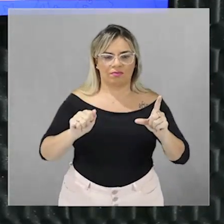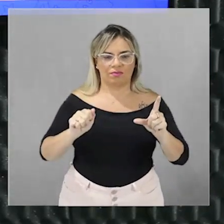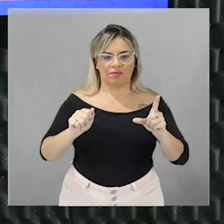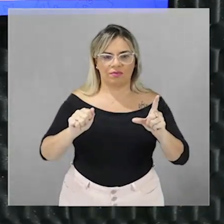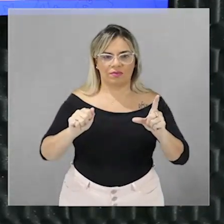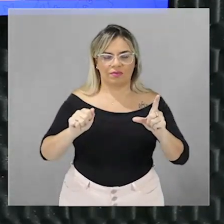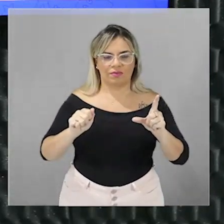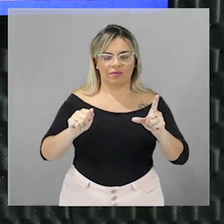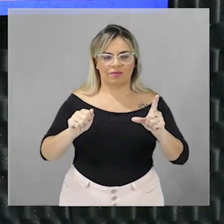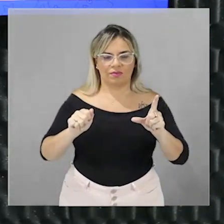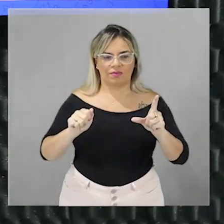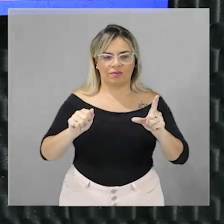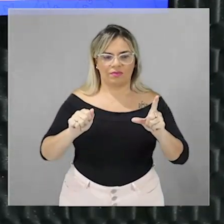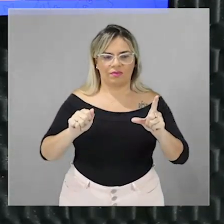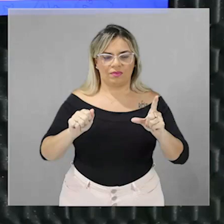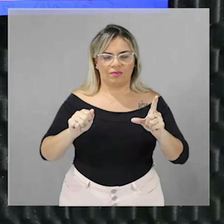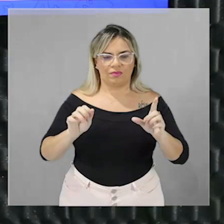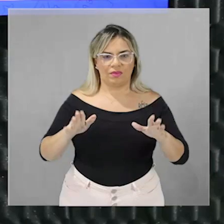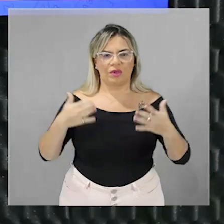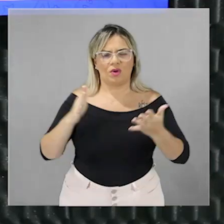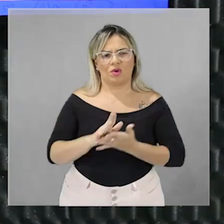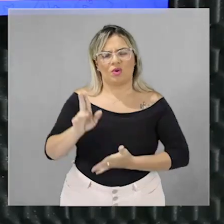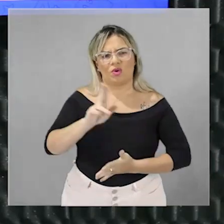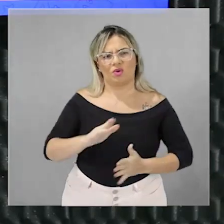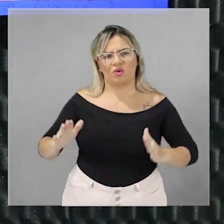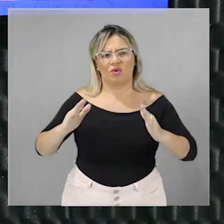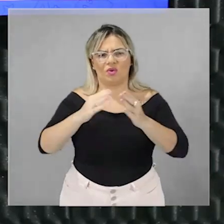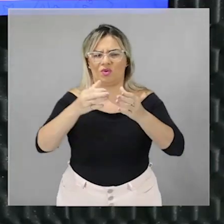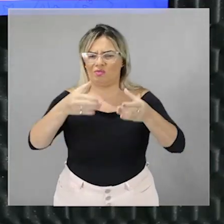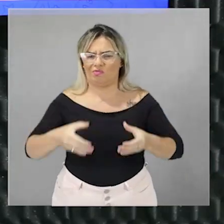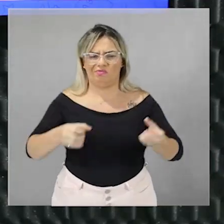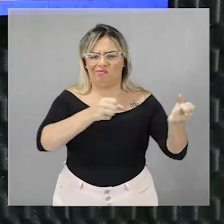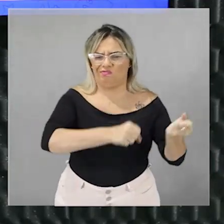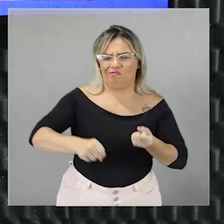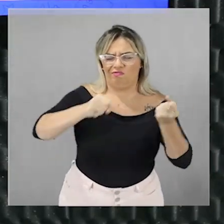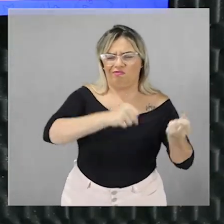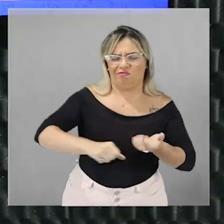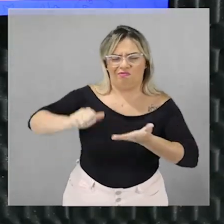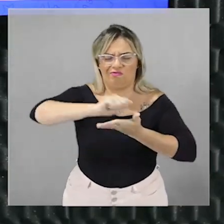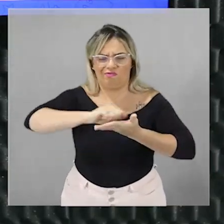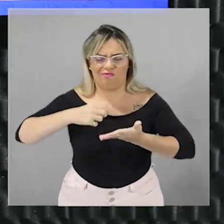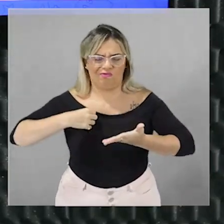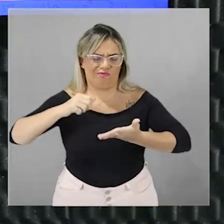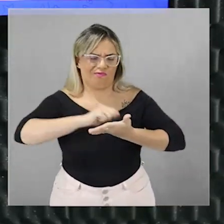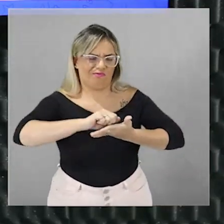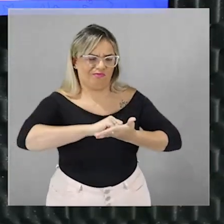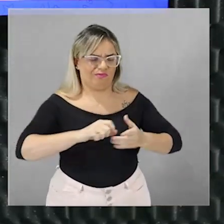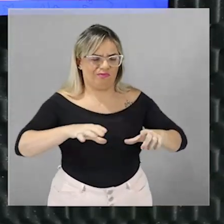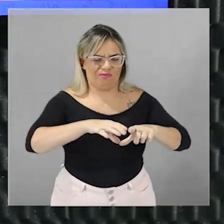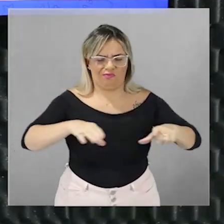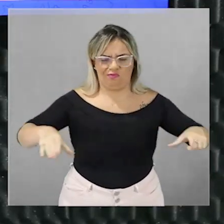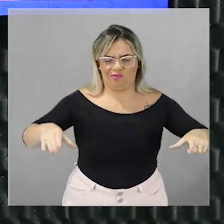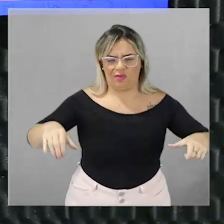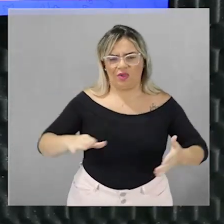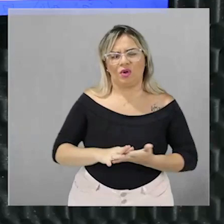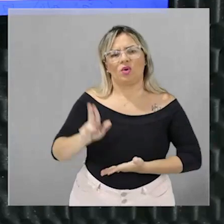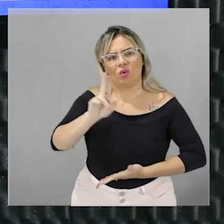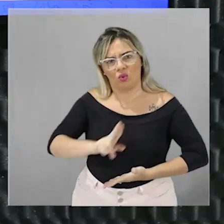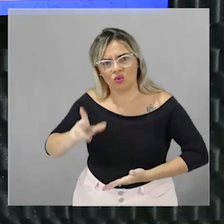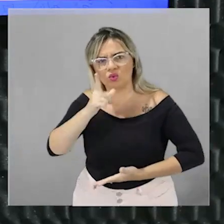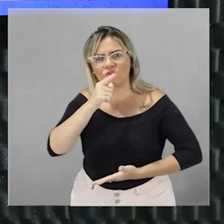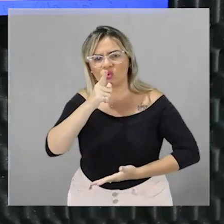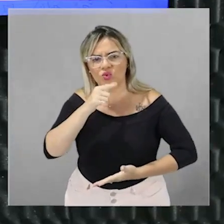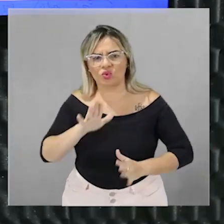social e uso doméstico. Quando eu falo uso doméstico, seria todos os afazeres, lavar roupa, por exemplo, lavar calçada, né? Também para o seu consumo